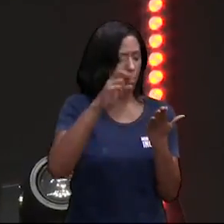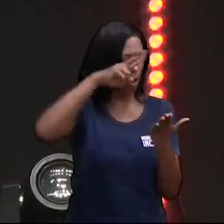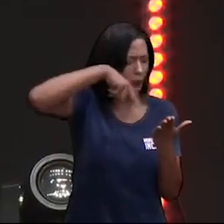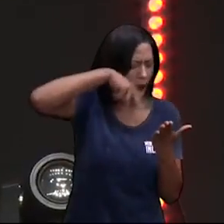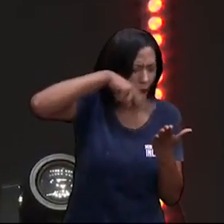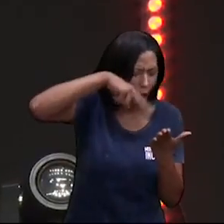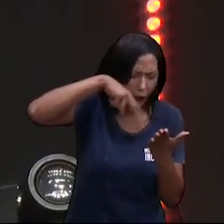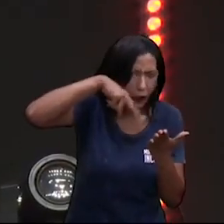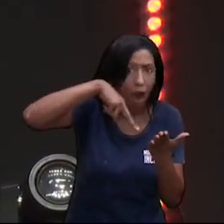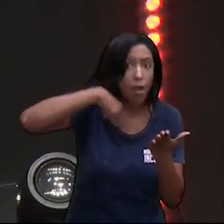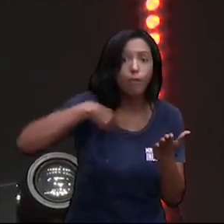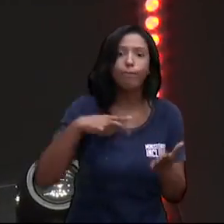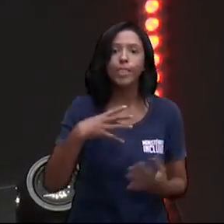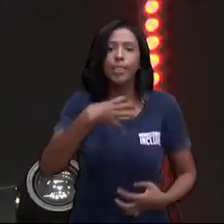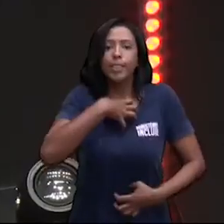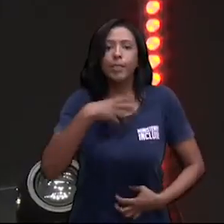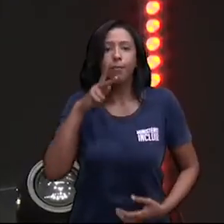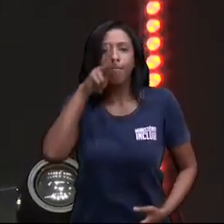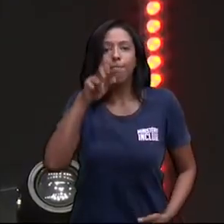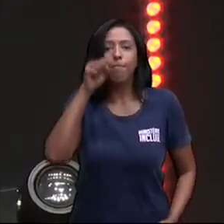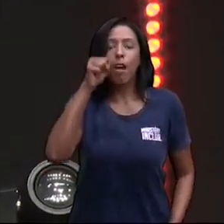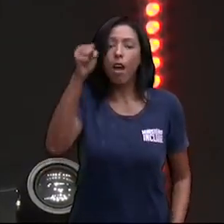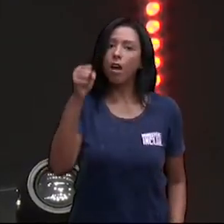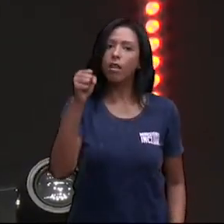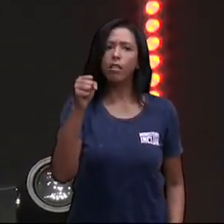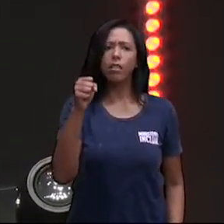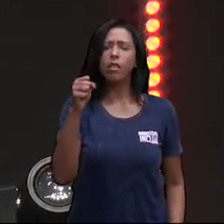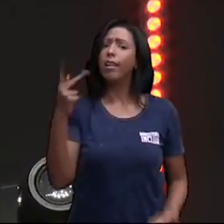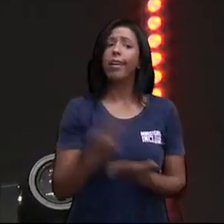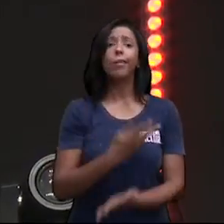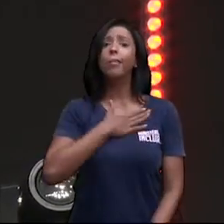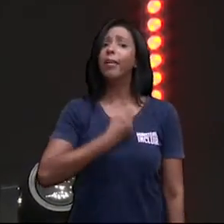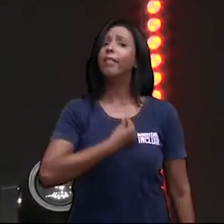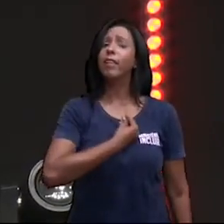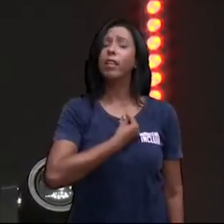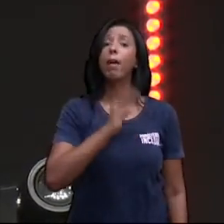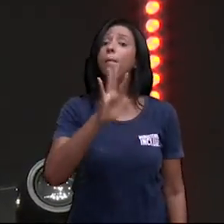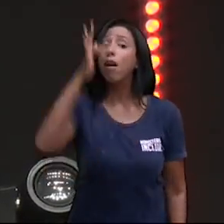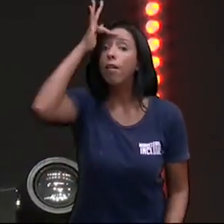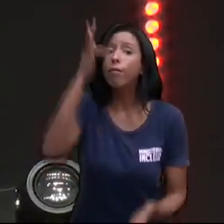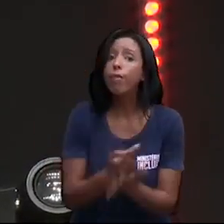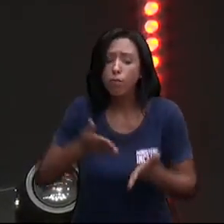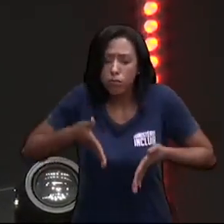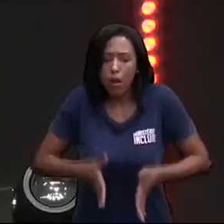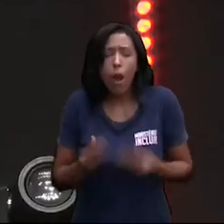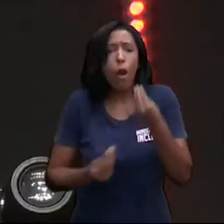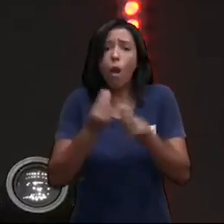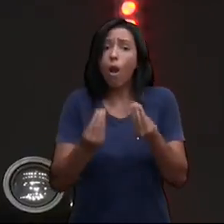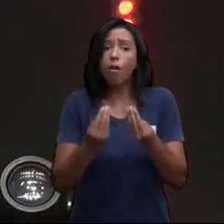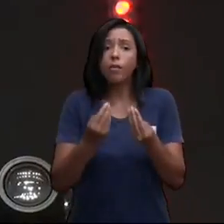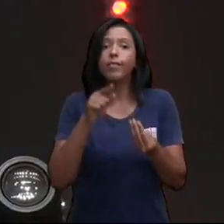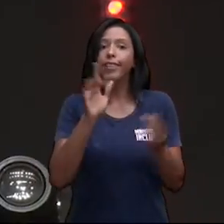e é assim comigo e como é que nasce a fé qo contato com a